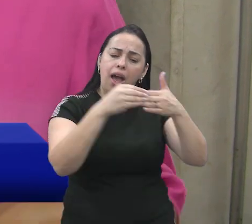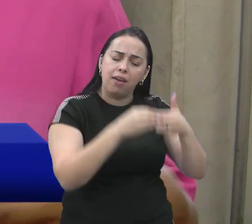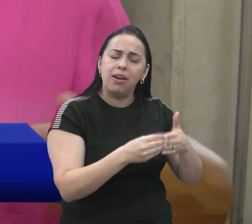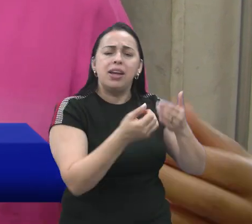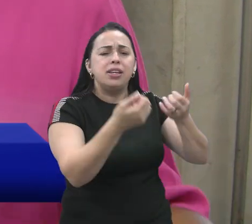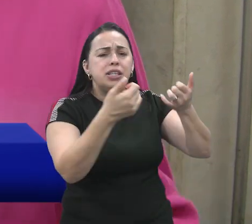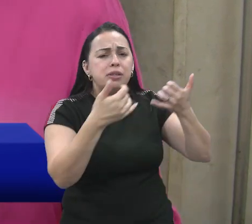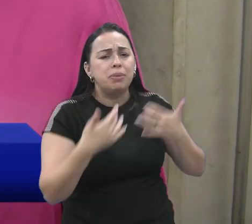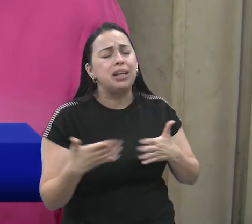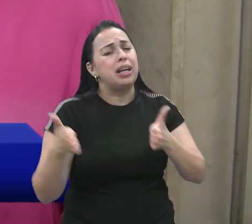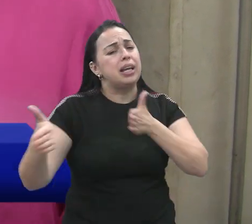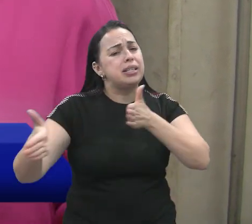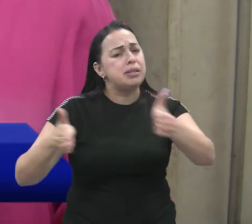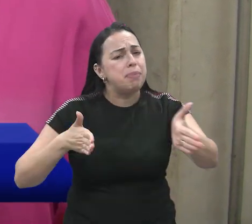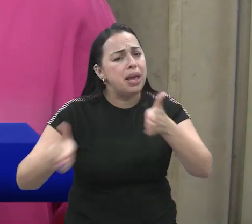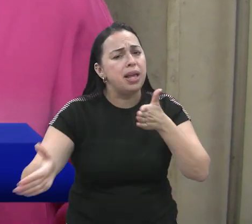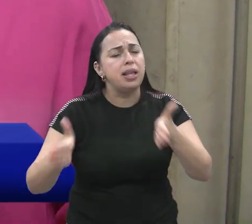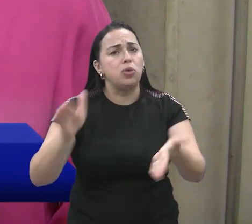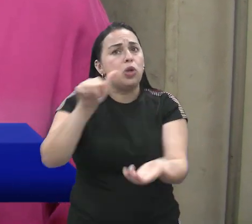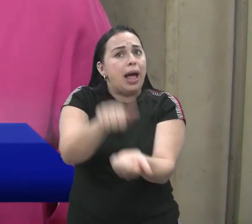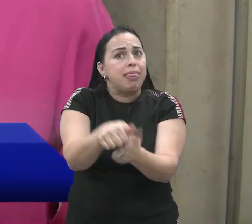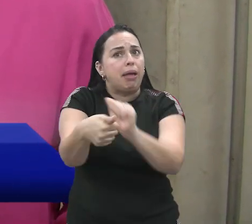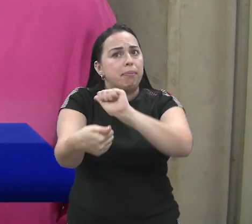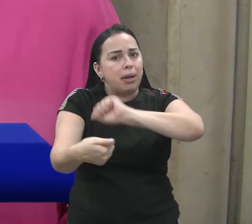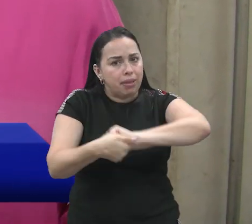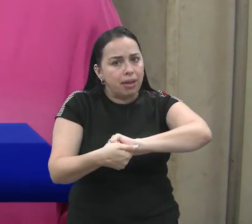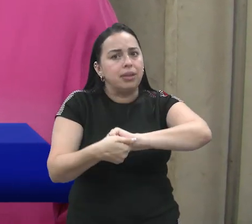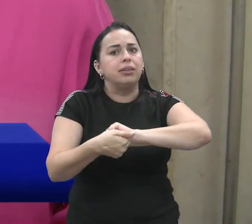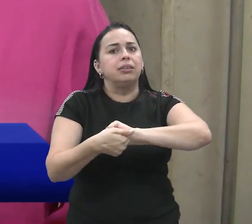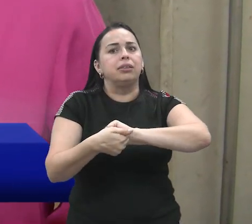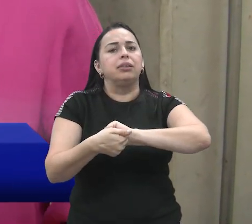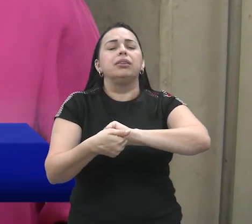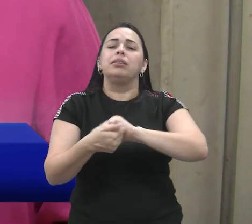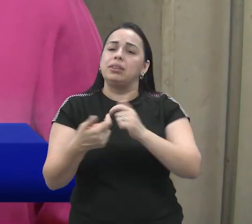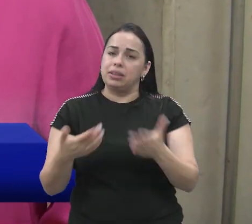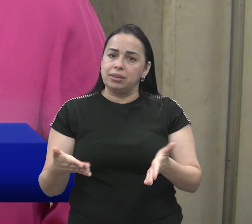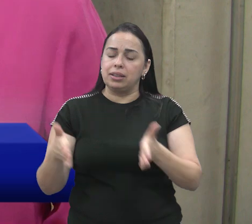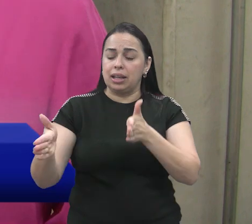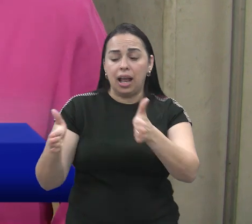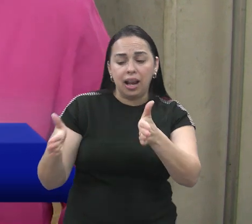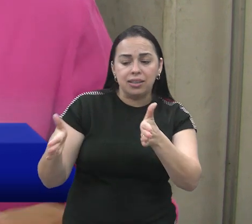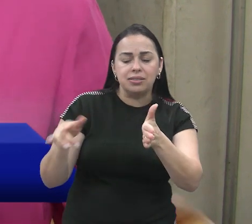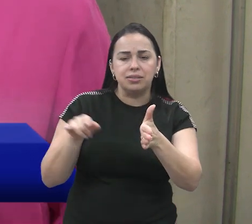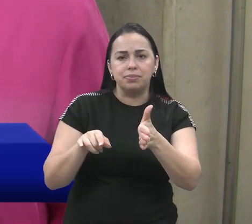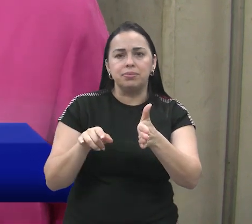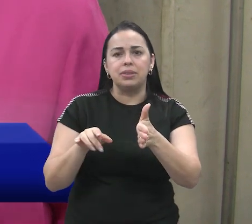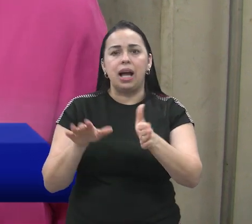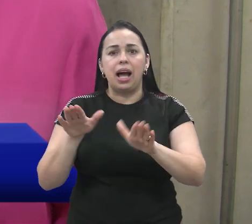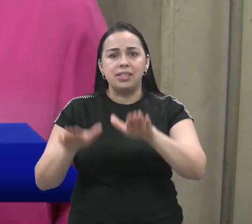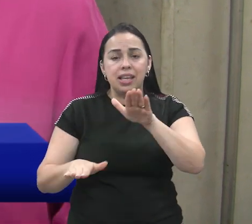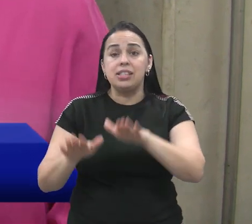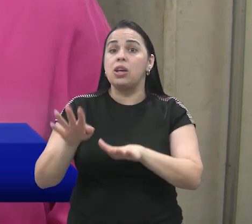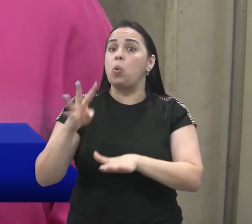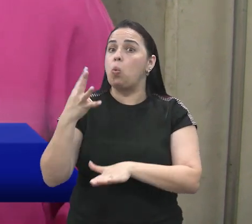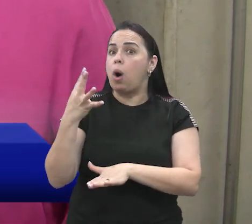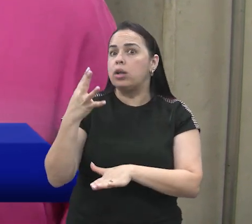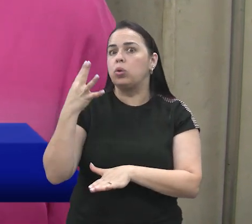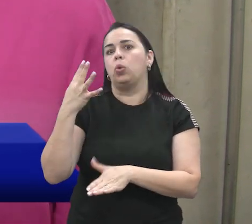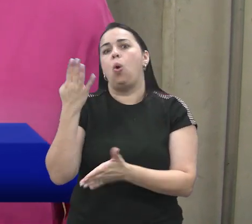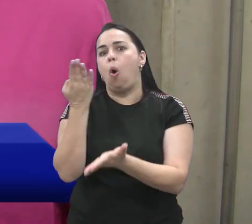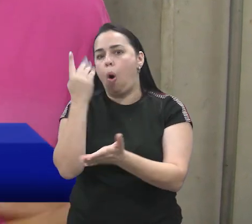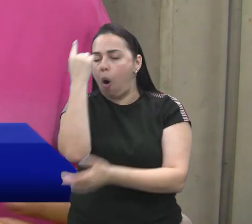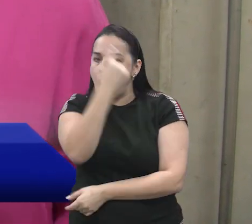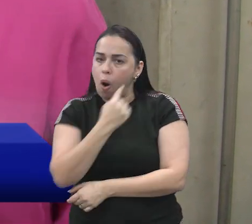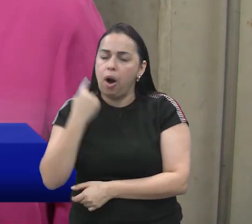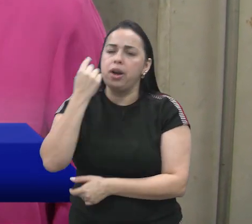pais, conversar, explicar para os pais que esse momento, né, essa transição, esse segundo ambiente educacional que ela vai ficar de